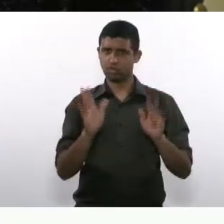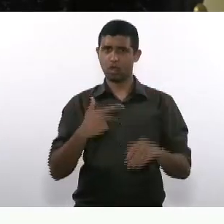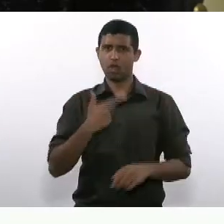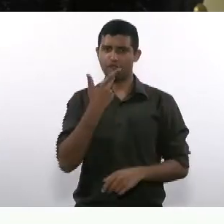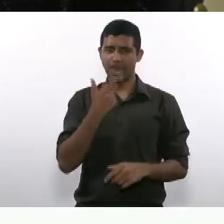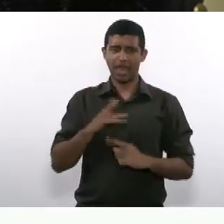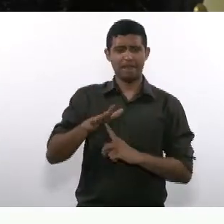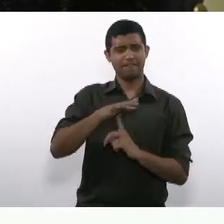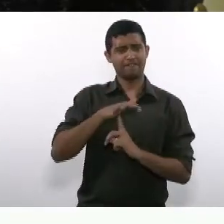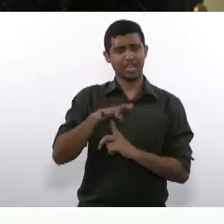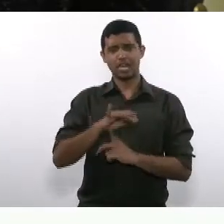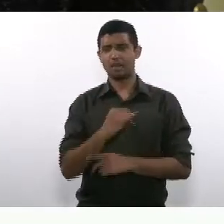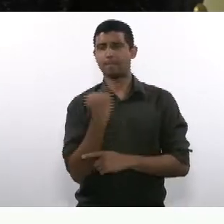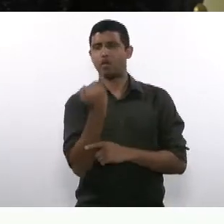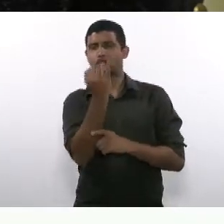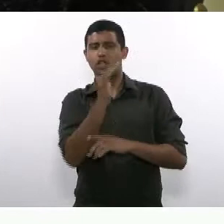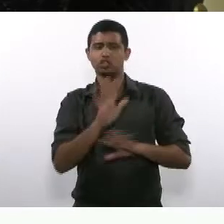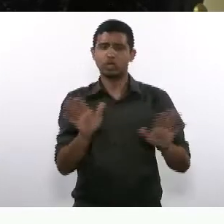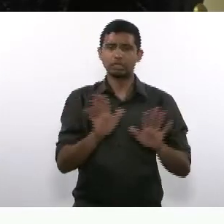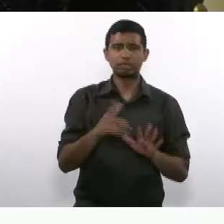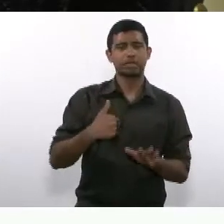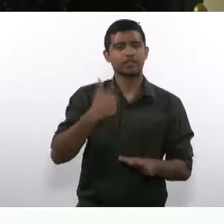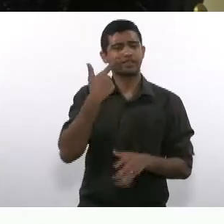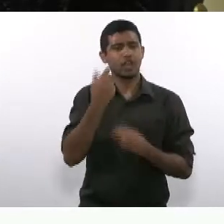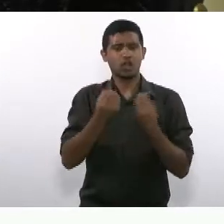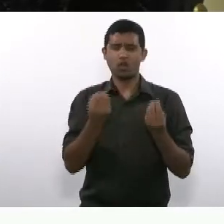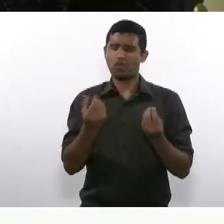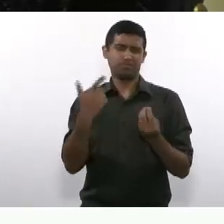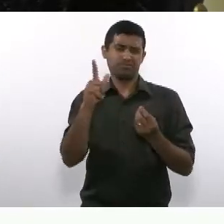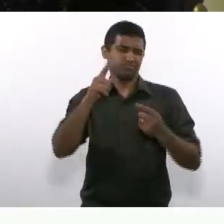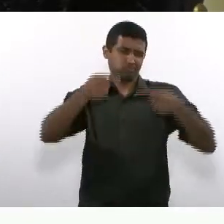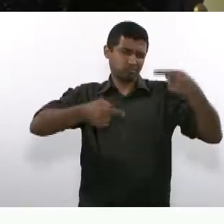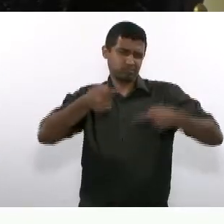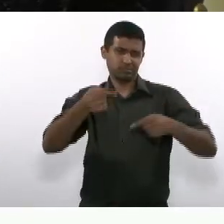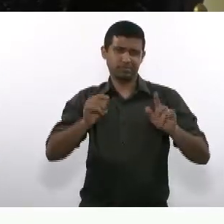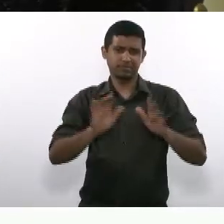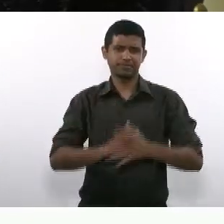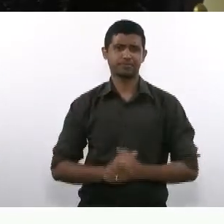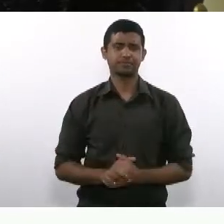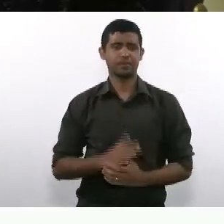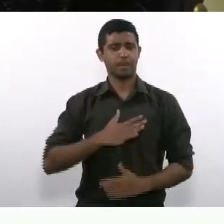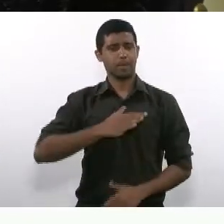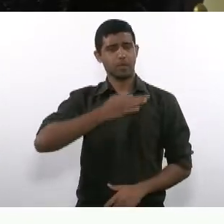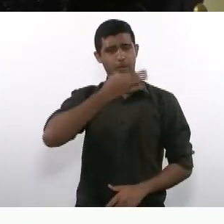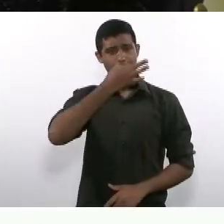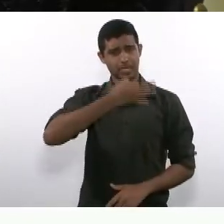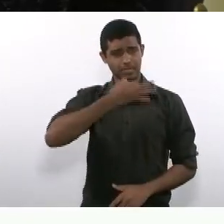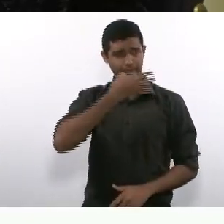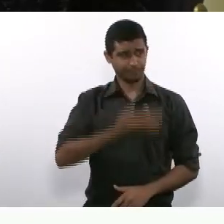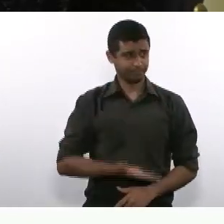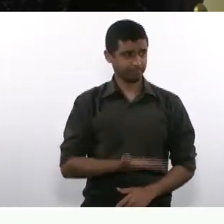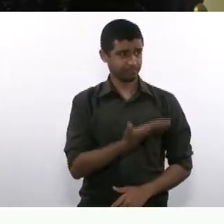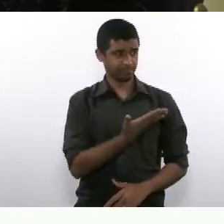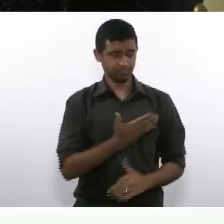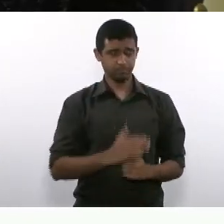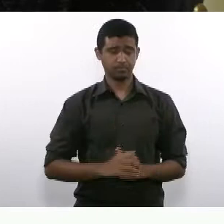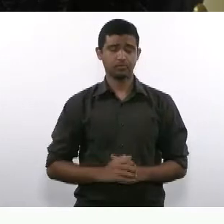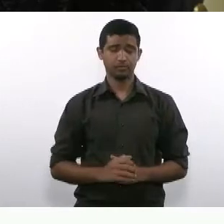são válidas ou não são válidas, de como deve ser empregado, é outra discussão que, ao meu ver, Vossa Excelência